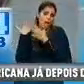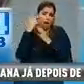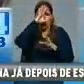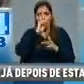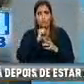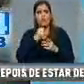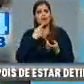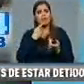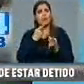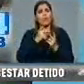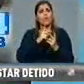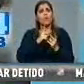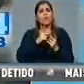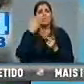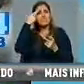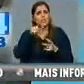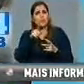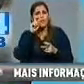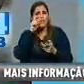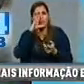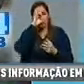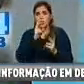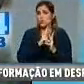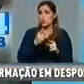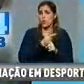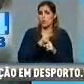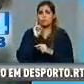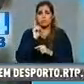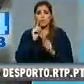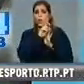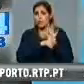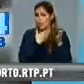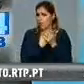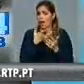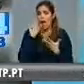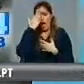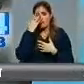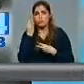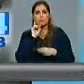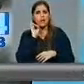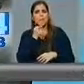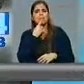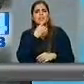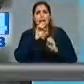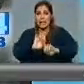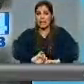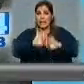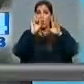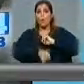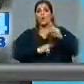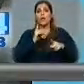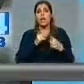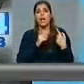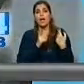duas coisas são importantes. Um dos aspectos que o relatório traz, que me parece que é muito importante, é identificar claramente o que é o papel